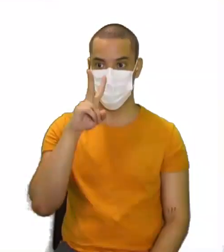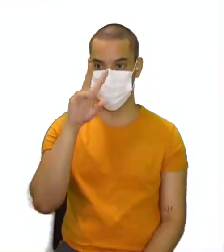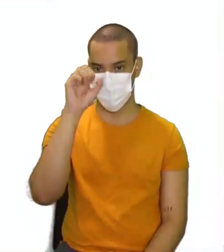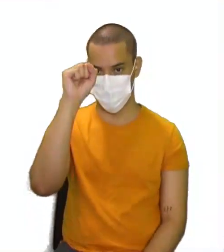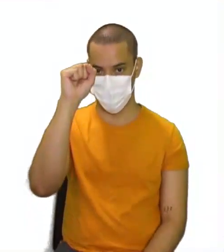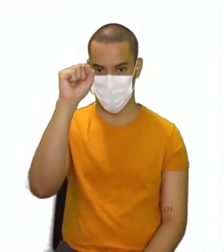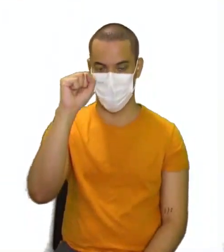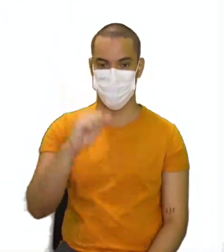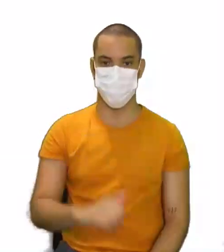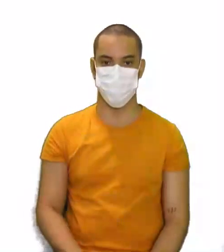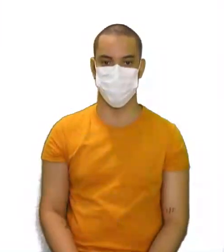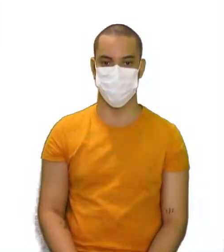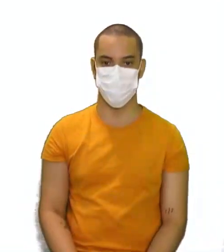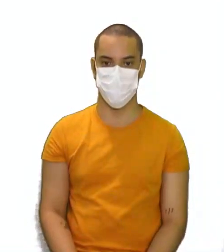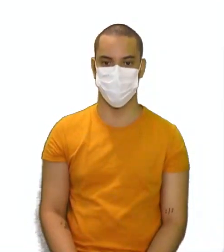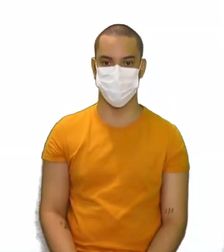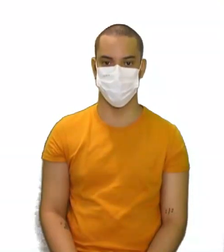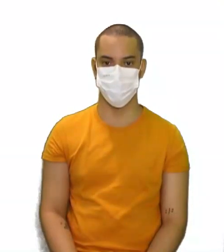magnética.